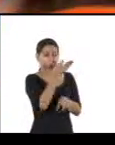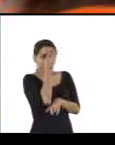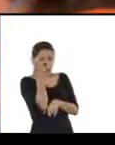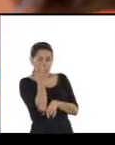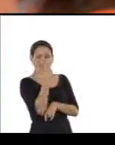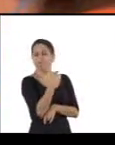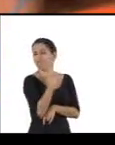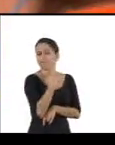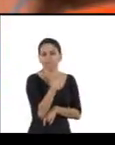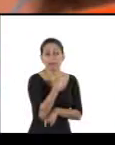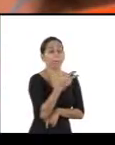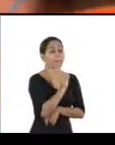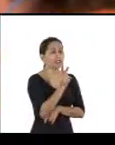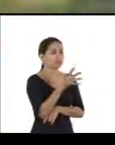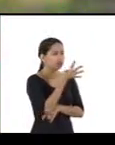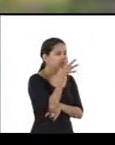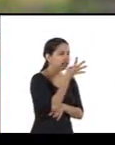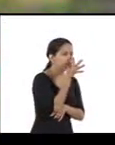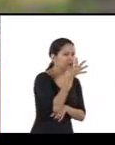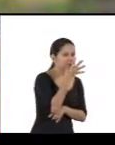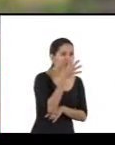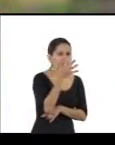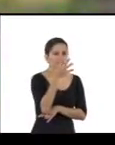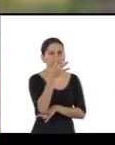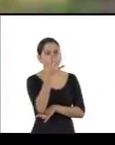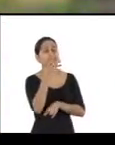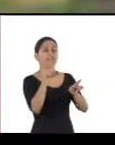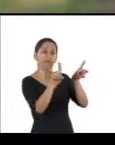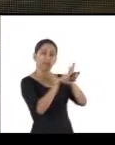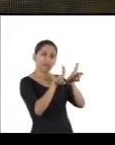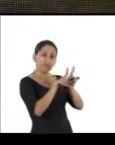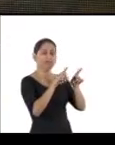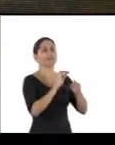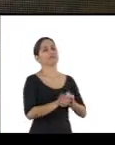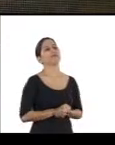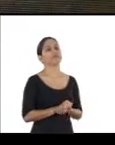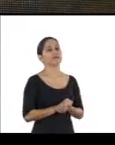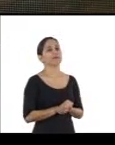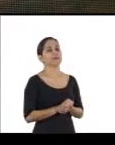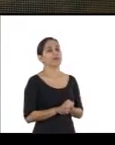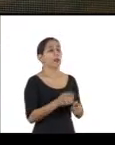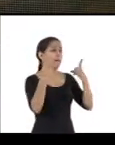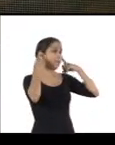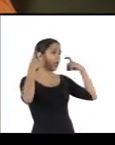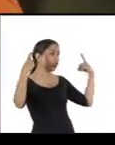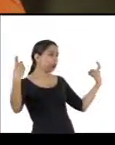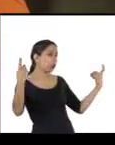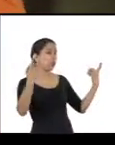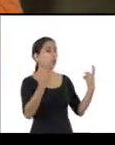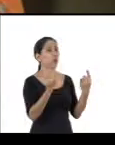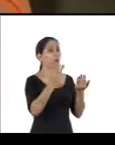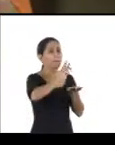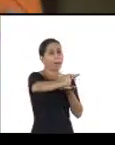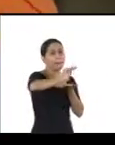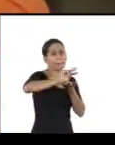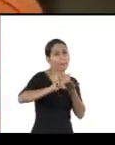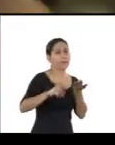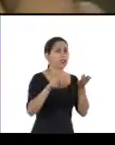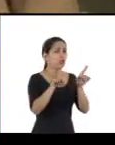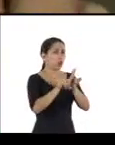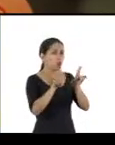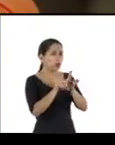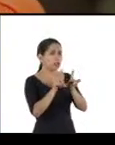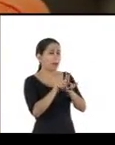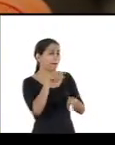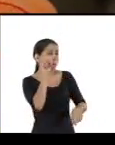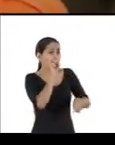ser monitorados e acompanhados. Os fatores de risco de ruído devem ser clausurados e, se não possível, eliminados, devem